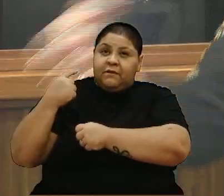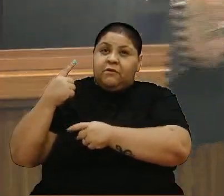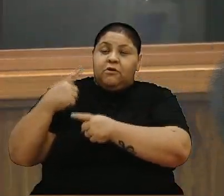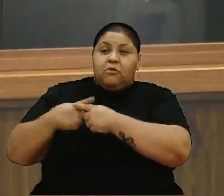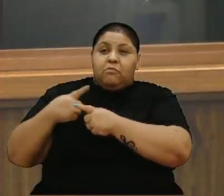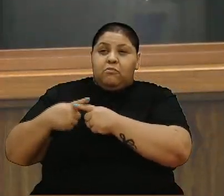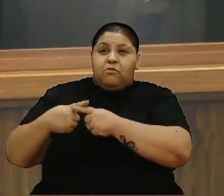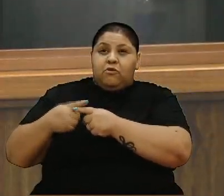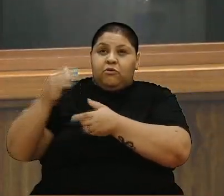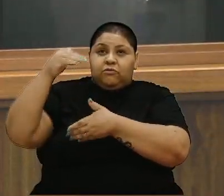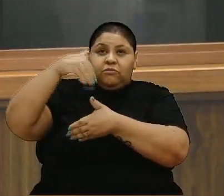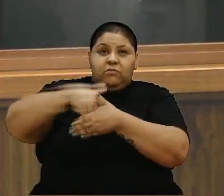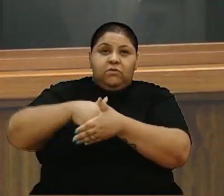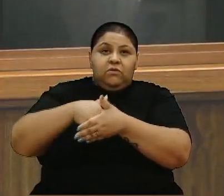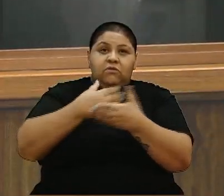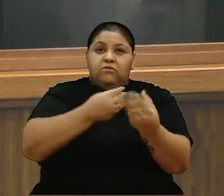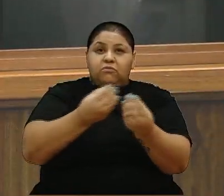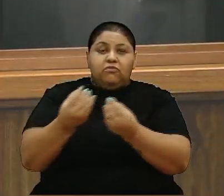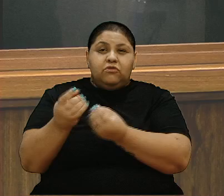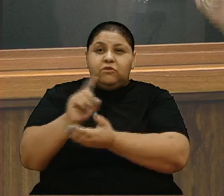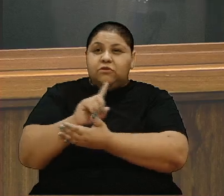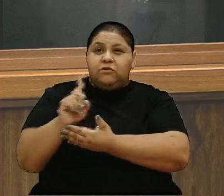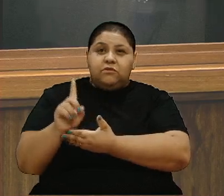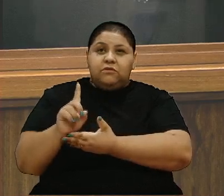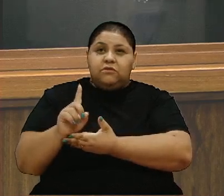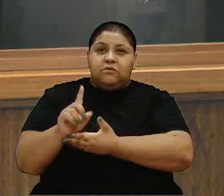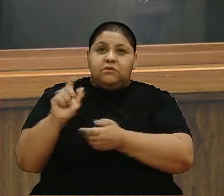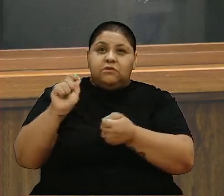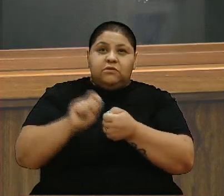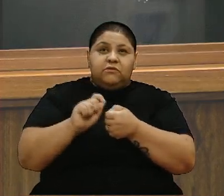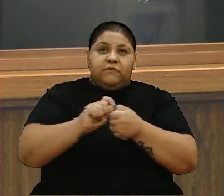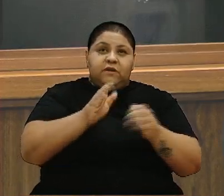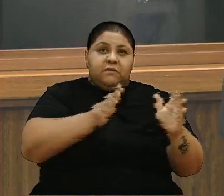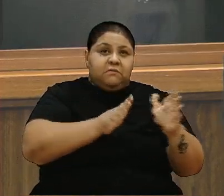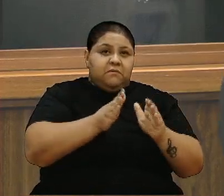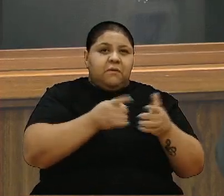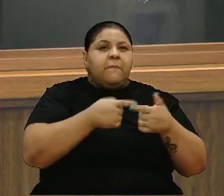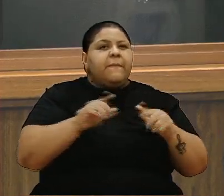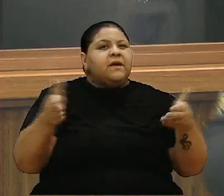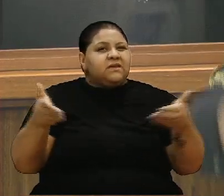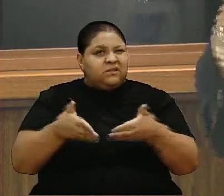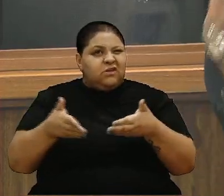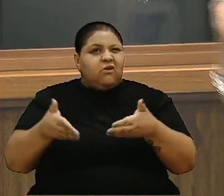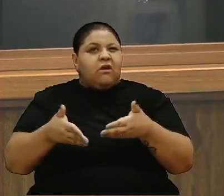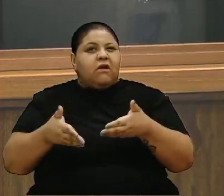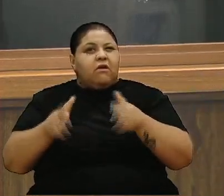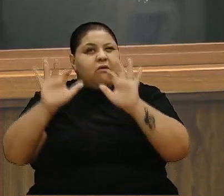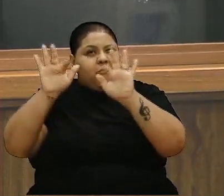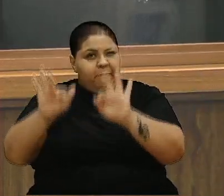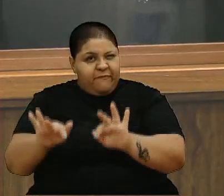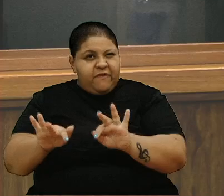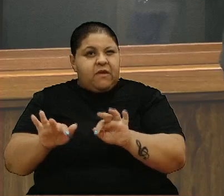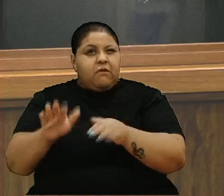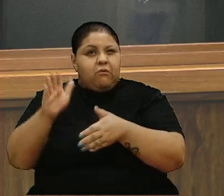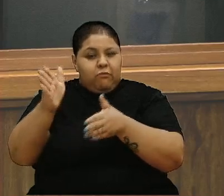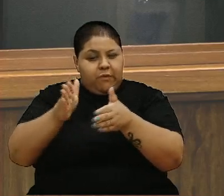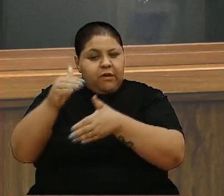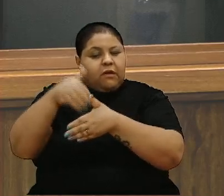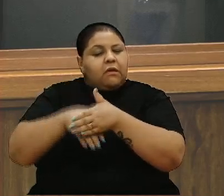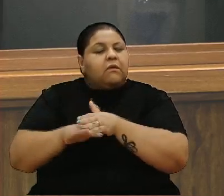eleitoral, muitas coisas não foram feitas naquele momento. Mas agora nós já passamos o período eleitoral, então